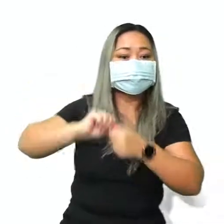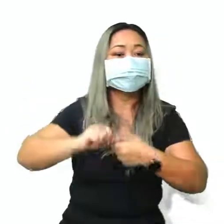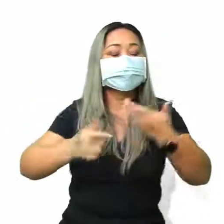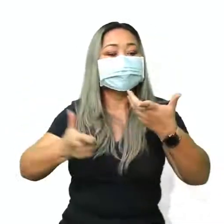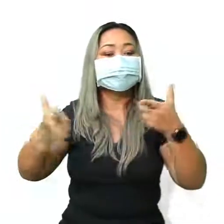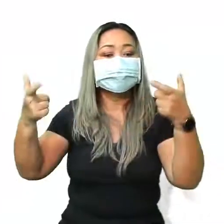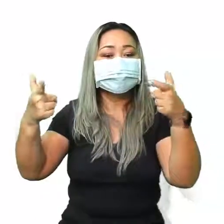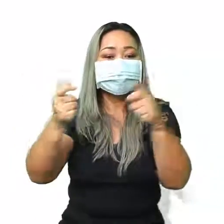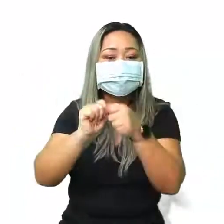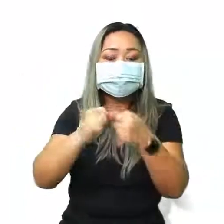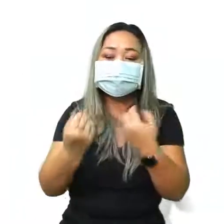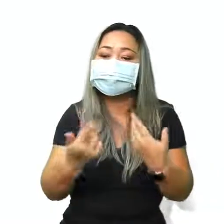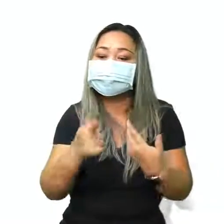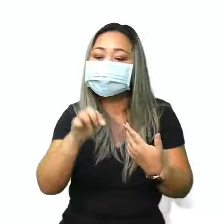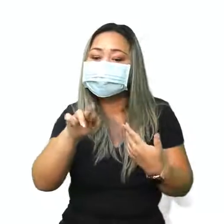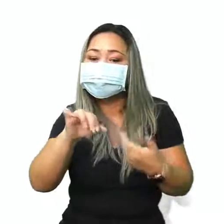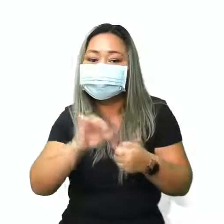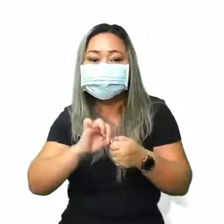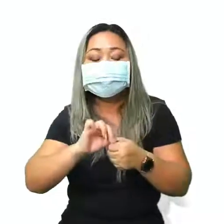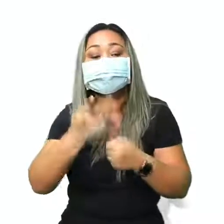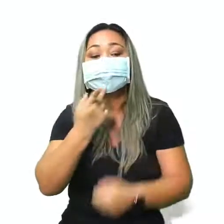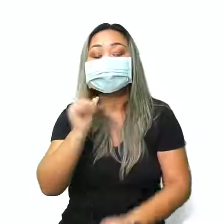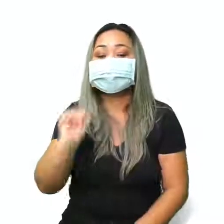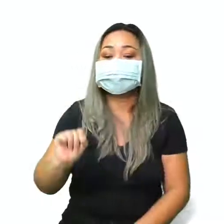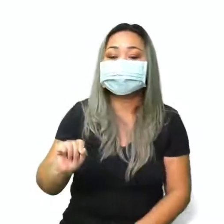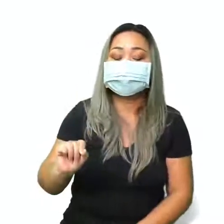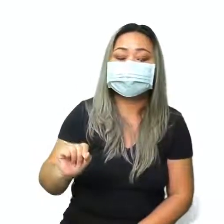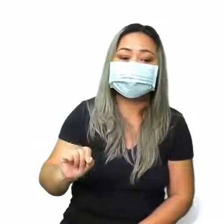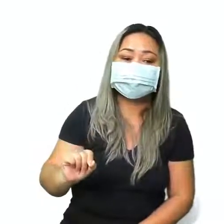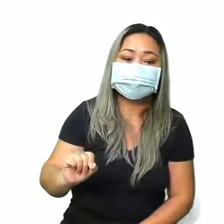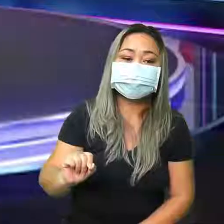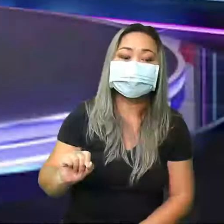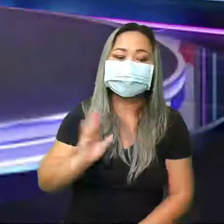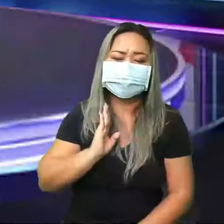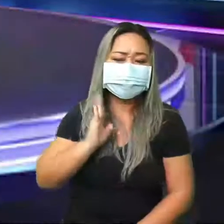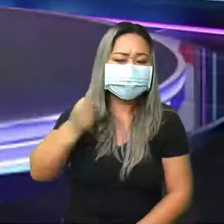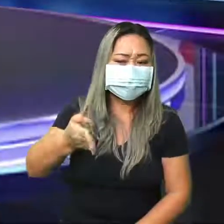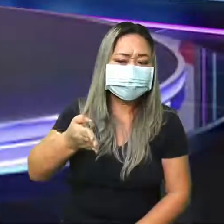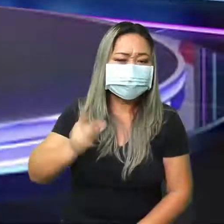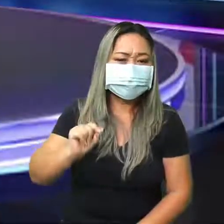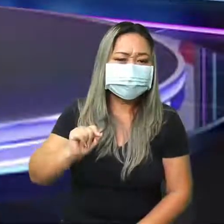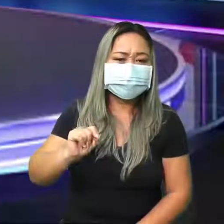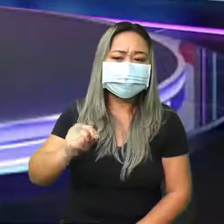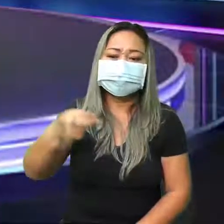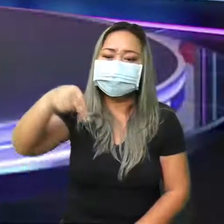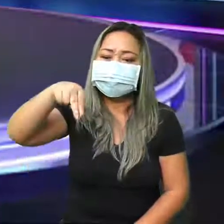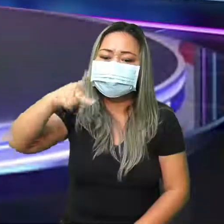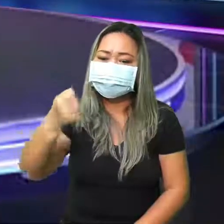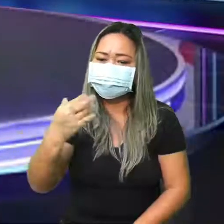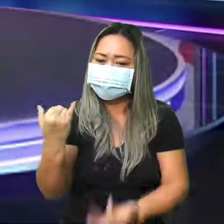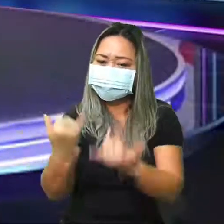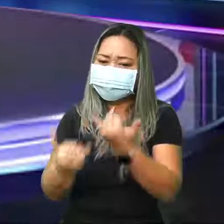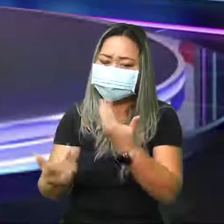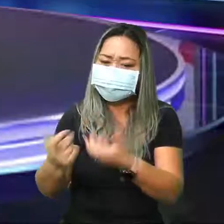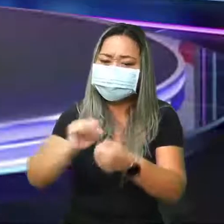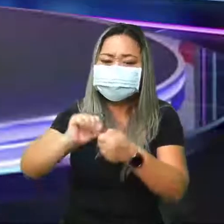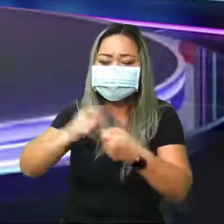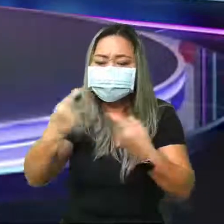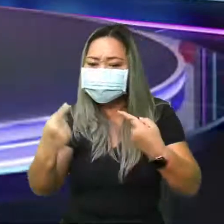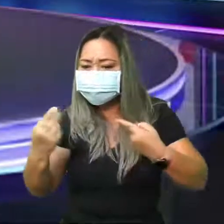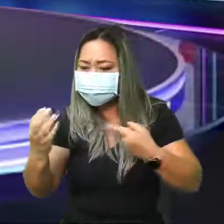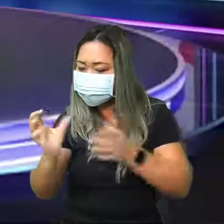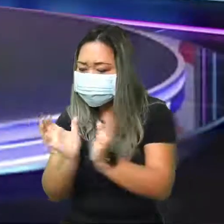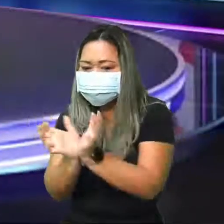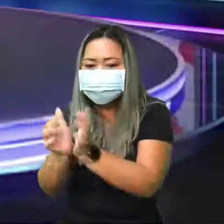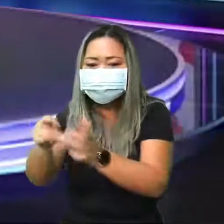A, redução do fluxo gênico. A gente está falando, o foco são os nichos ecológicos semelhantes que vão fazer com que